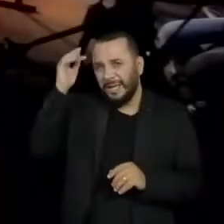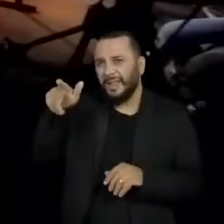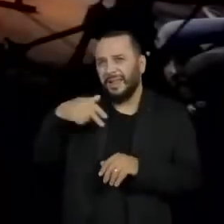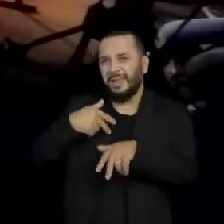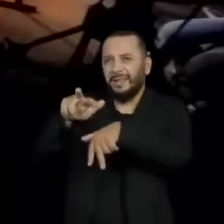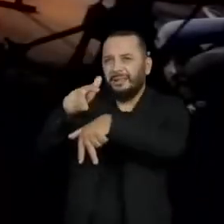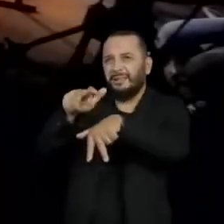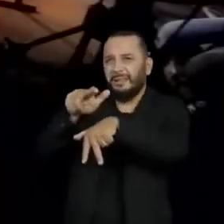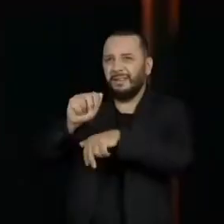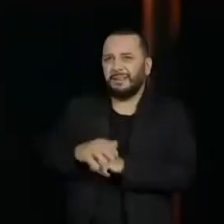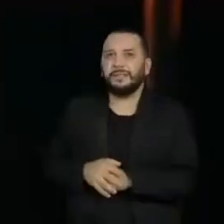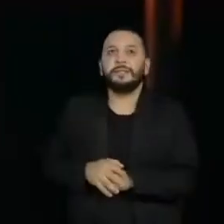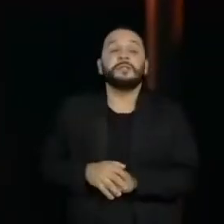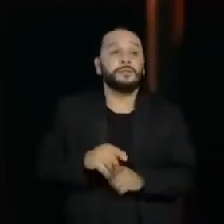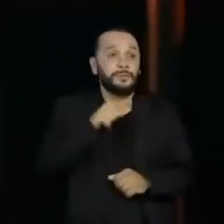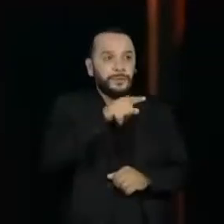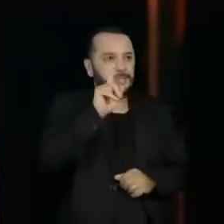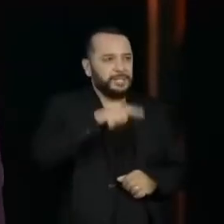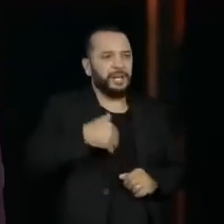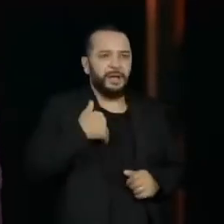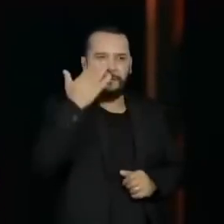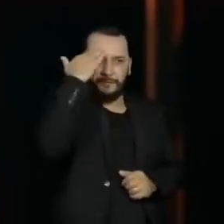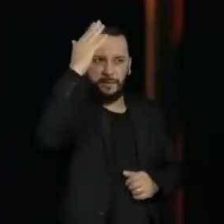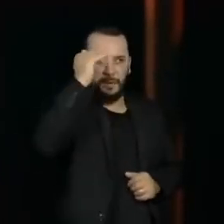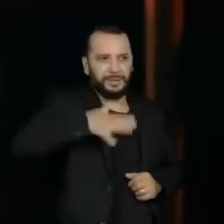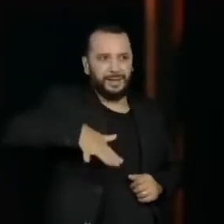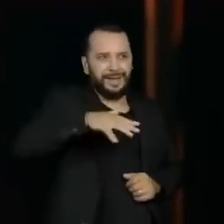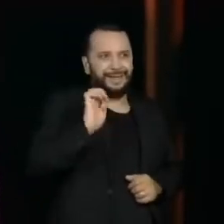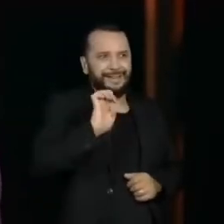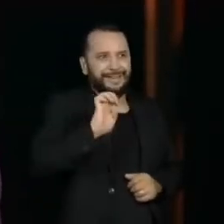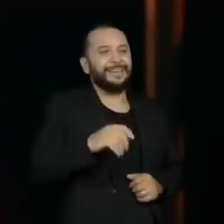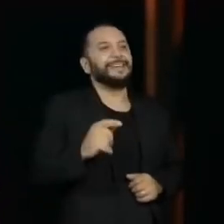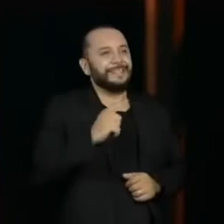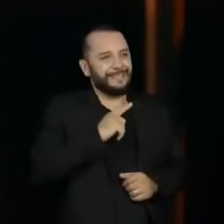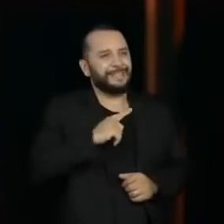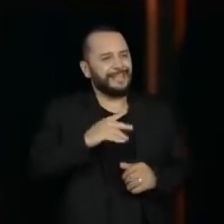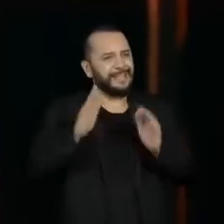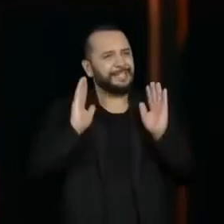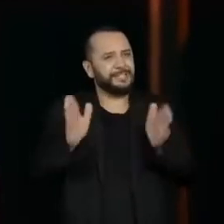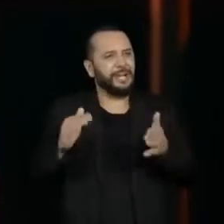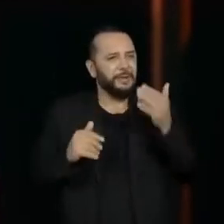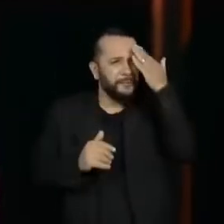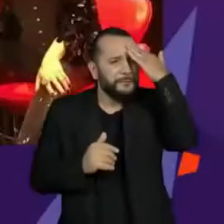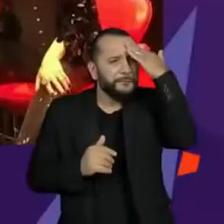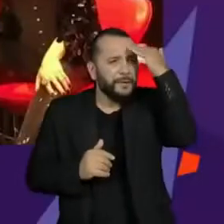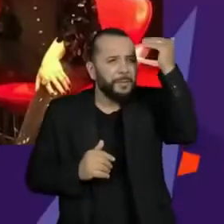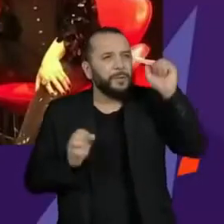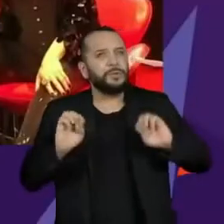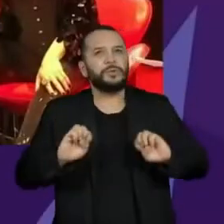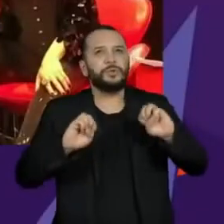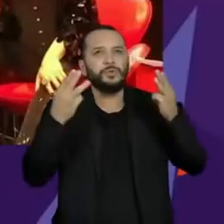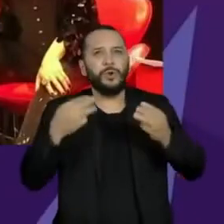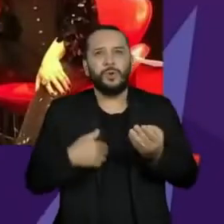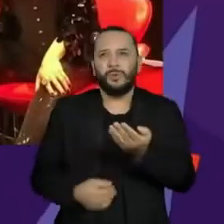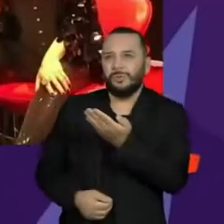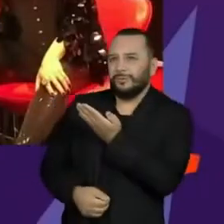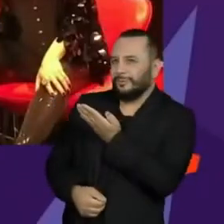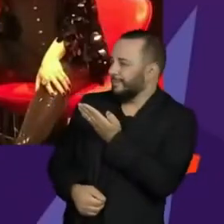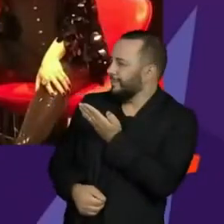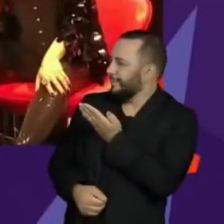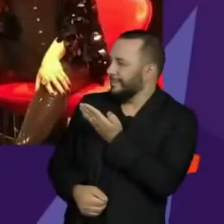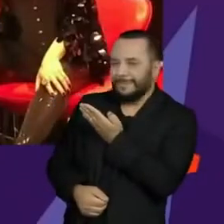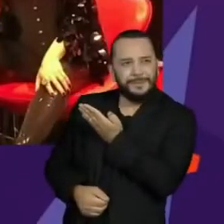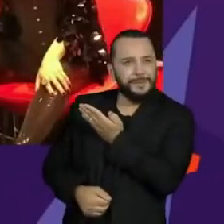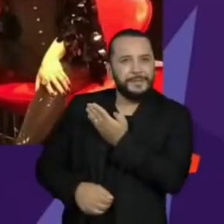Você é musa gay, você apresenta aquele bombadérrimo, espetacular show do gongo no